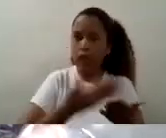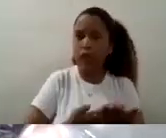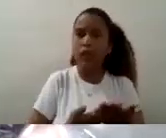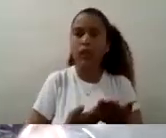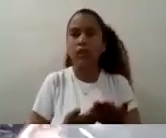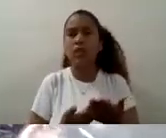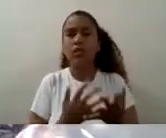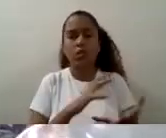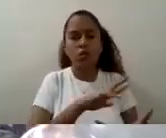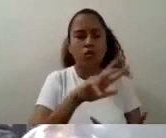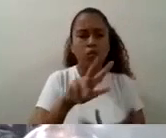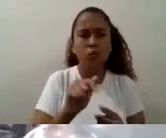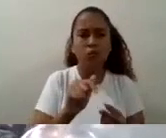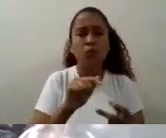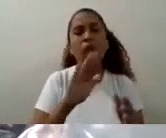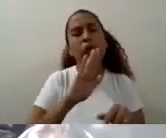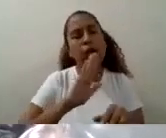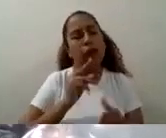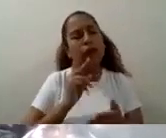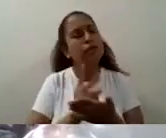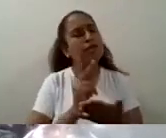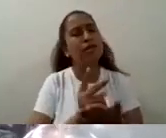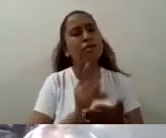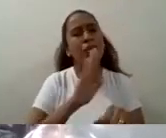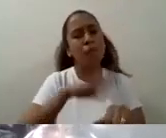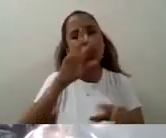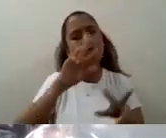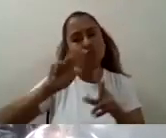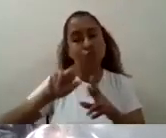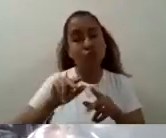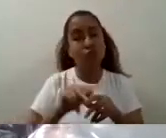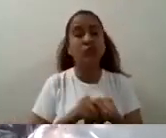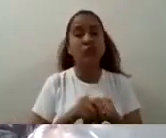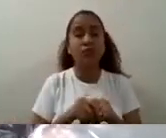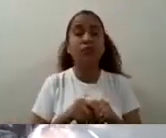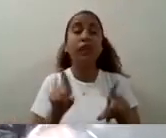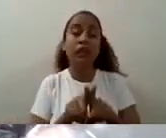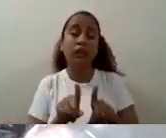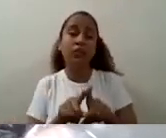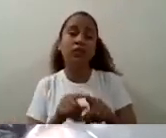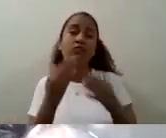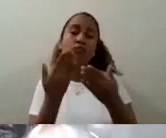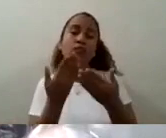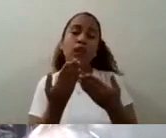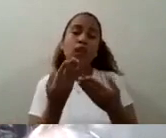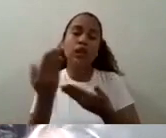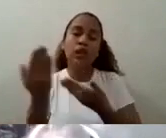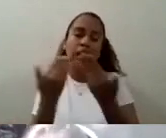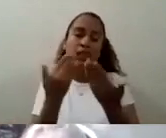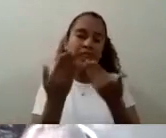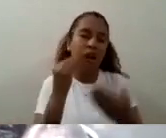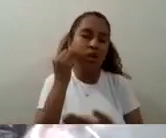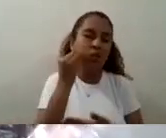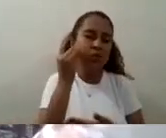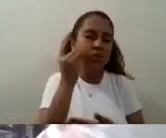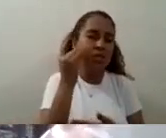mais plural. E, por fim, compartilhar experiências concretas de diálogo e convívio